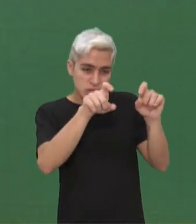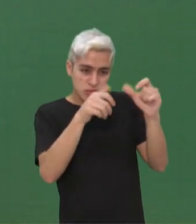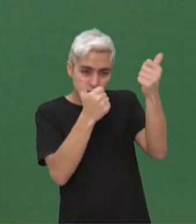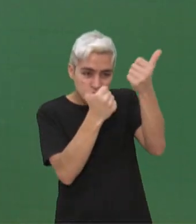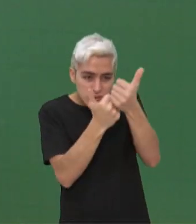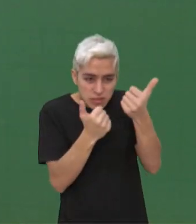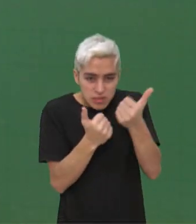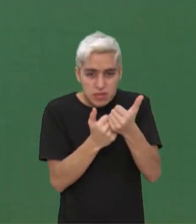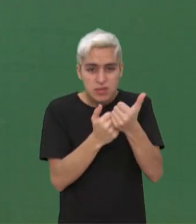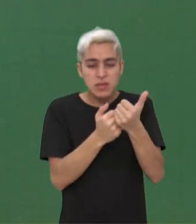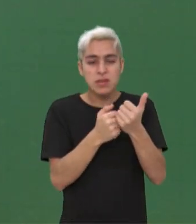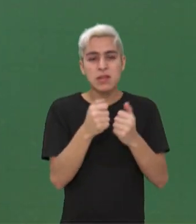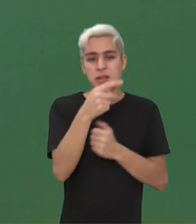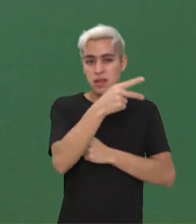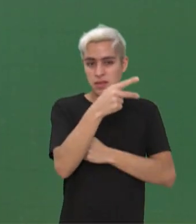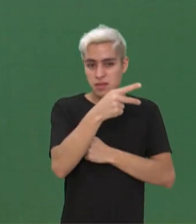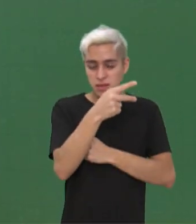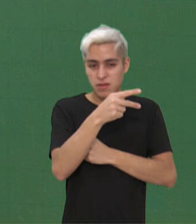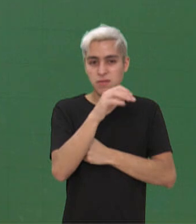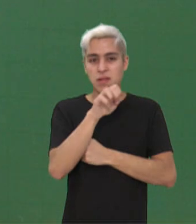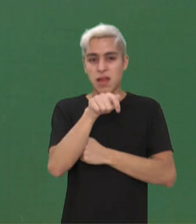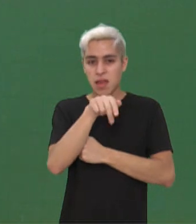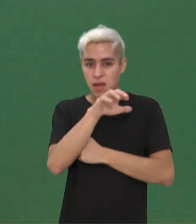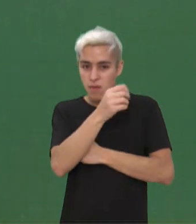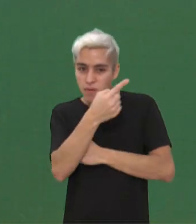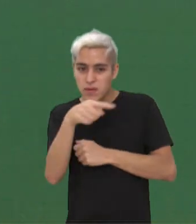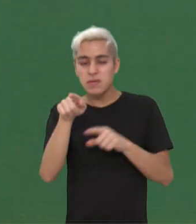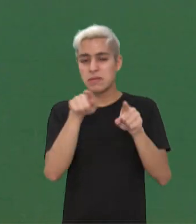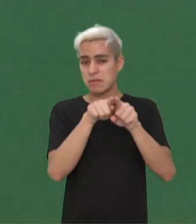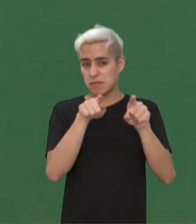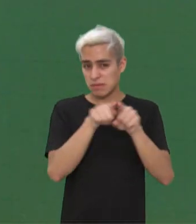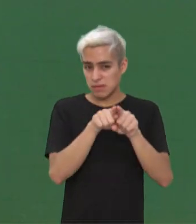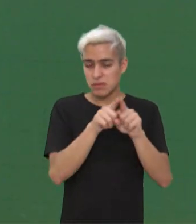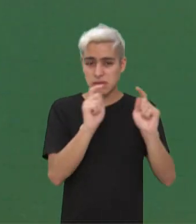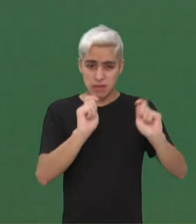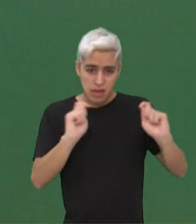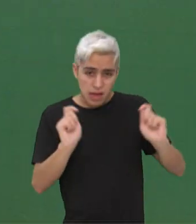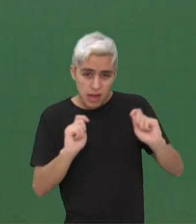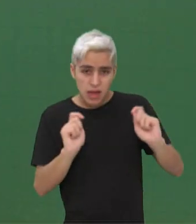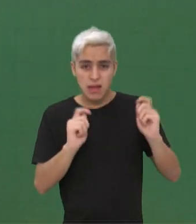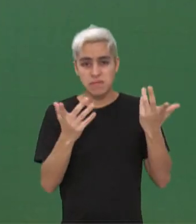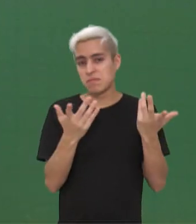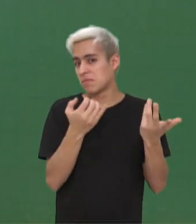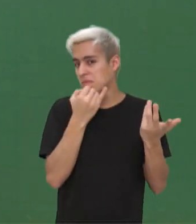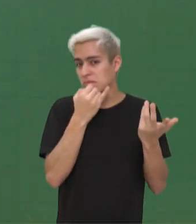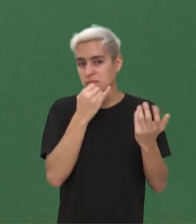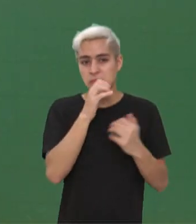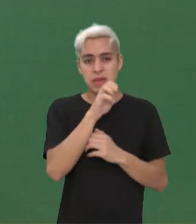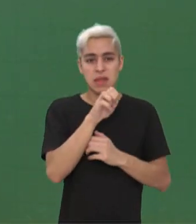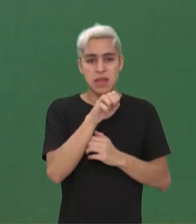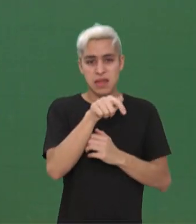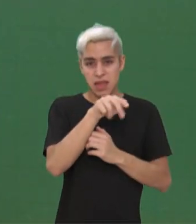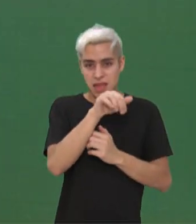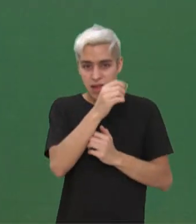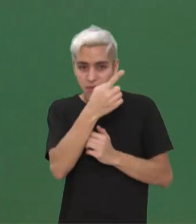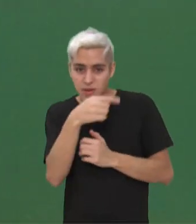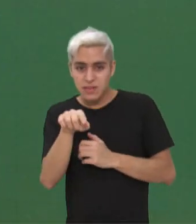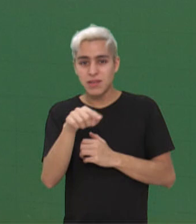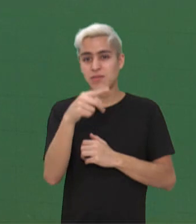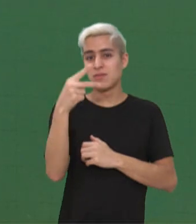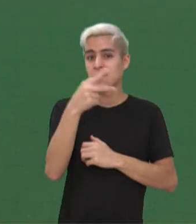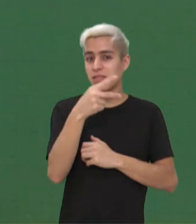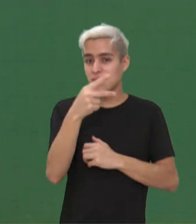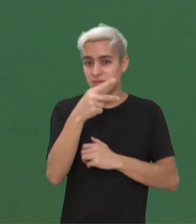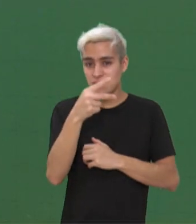x na segunda equação como sisteminha de equações, também é possível. Vai cair numa equação de segundo grau e você vai resolver